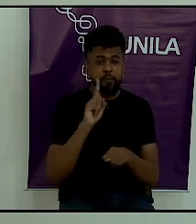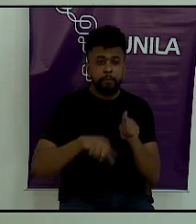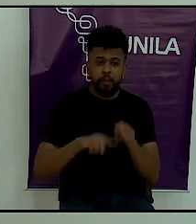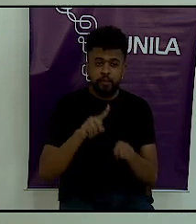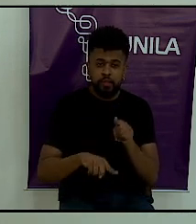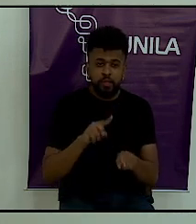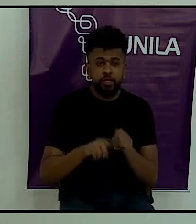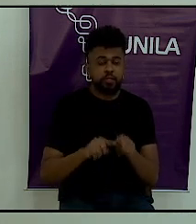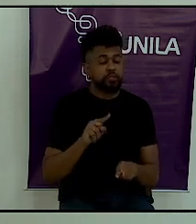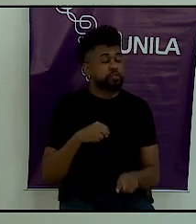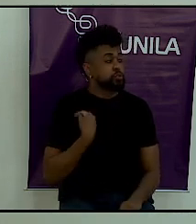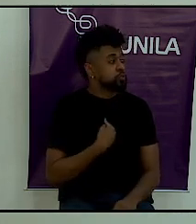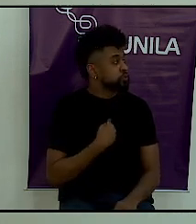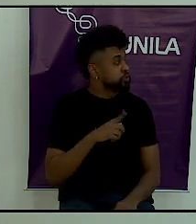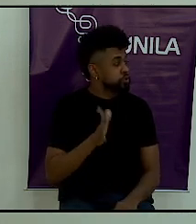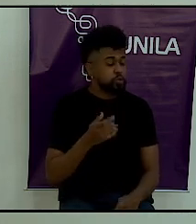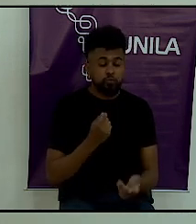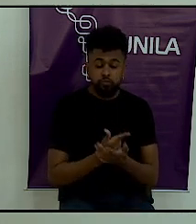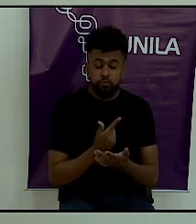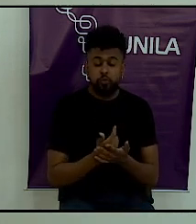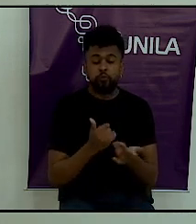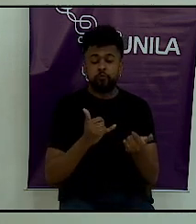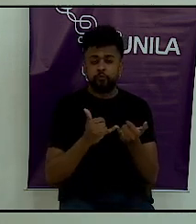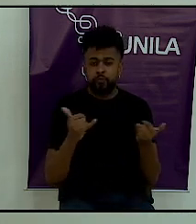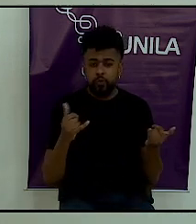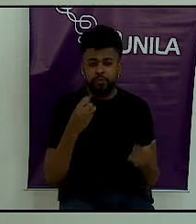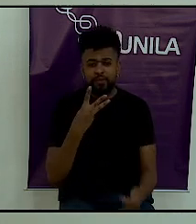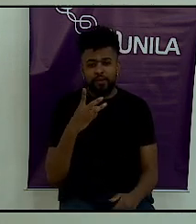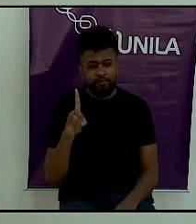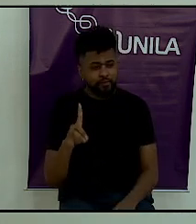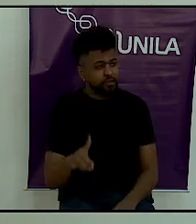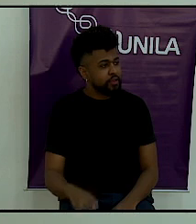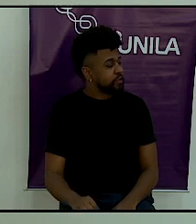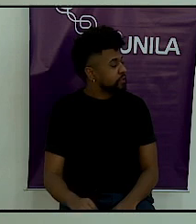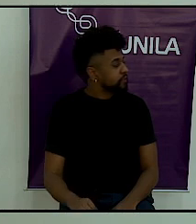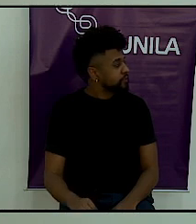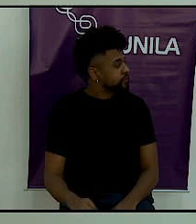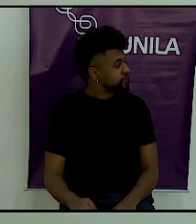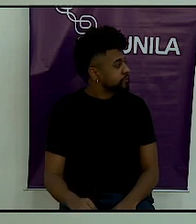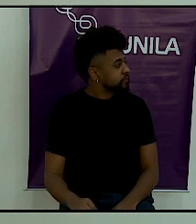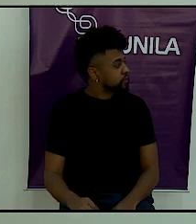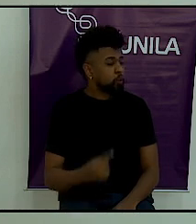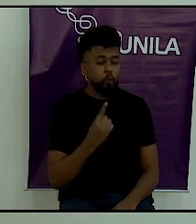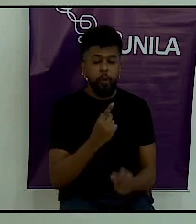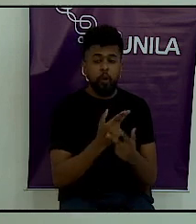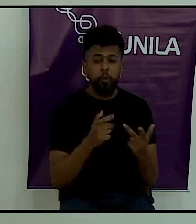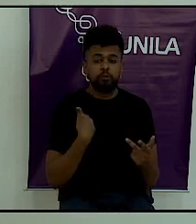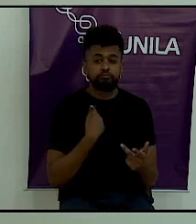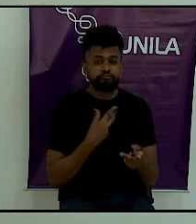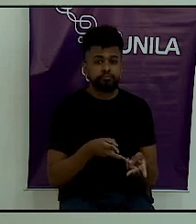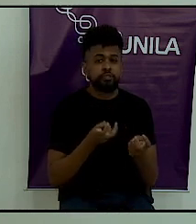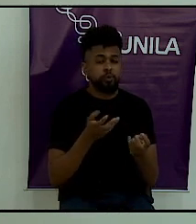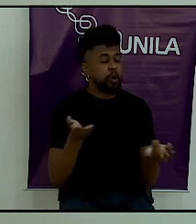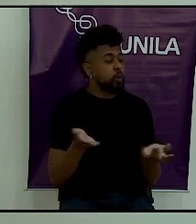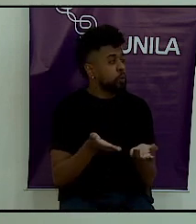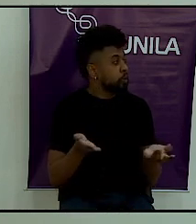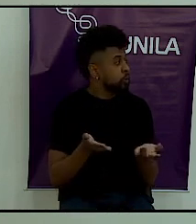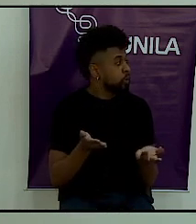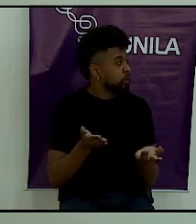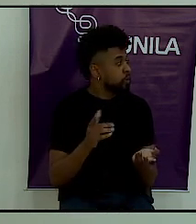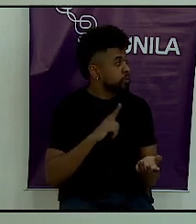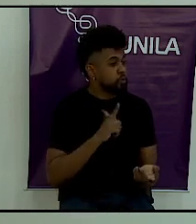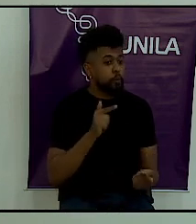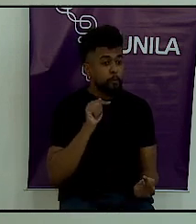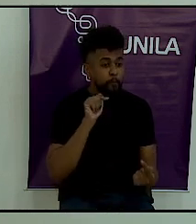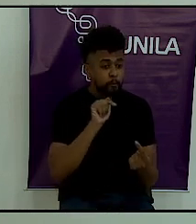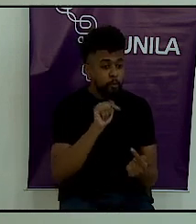Então a gente comprou fio de impressora 3D e tal. E uma das coisas que a gente notou agora é que a gente chegou a um ponto